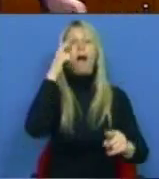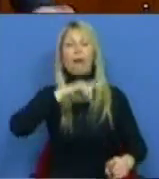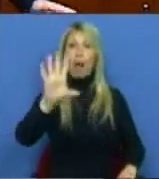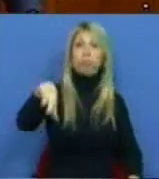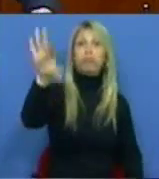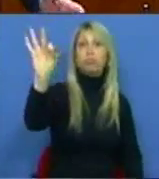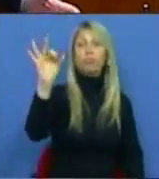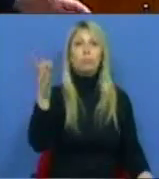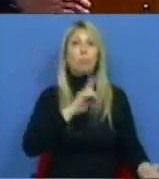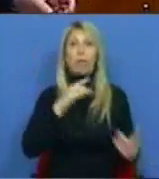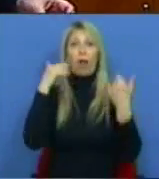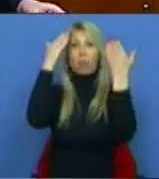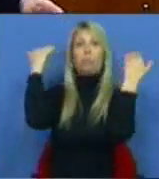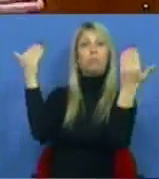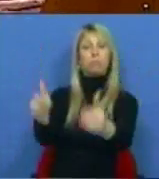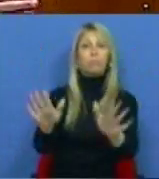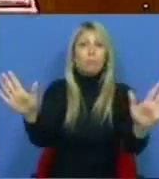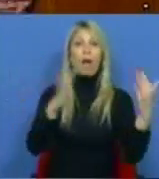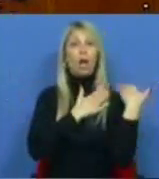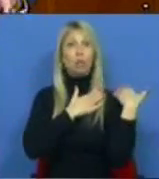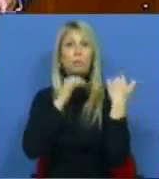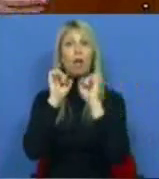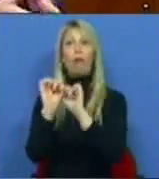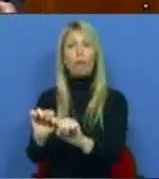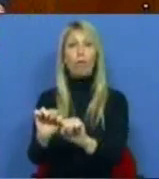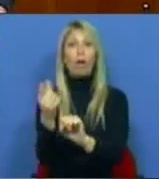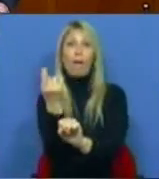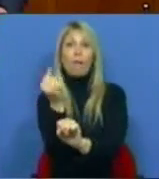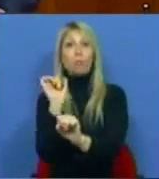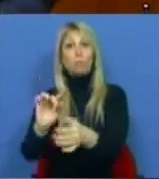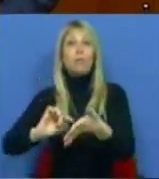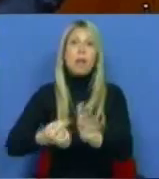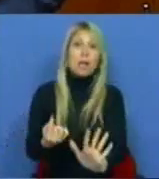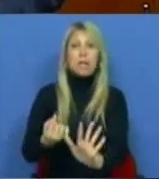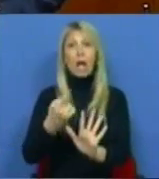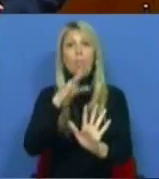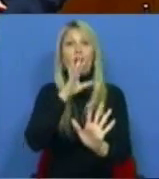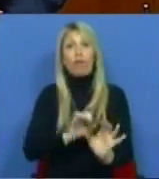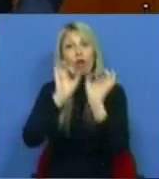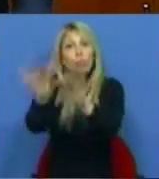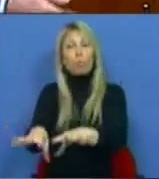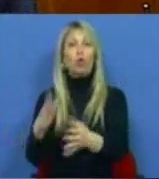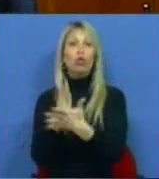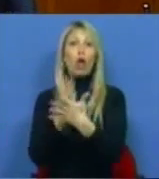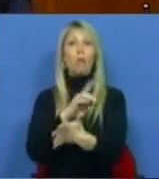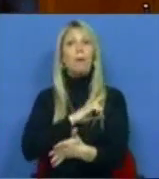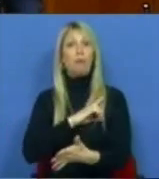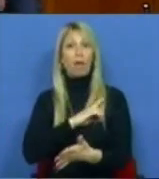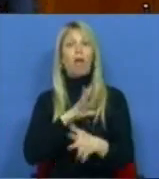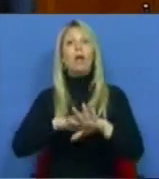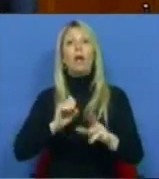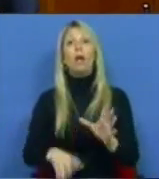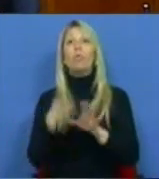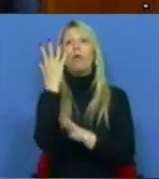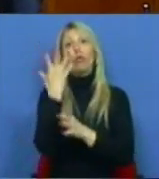liberdade, naturalmente ficará responsável pelas verbas que são necessárias para ter os seus filhos no privado e com os descontos